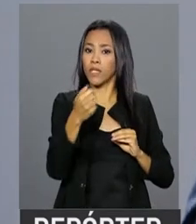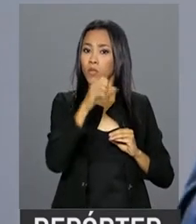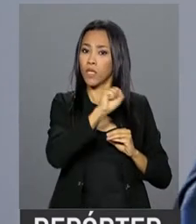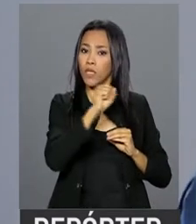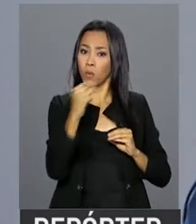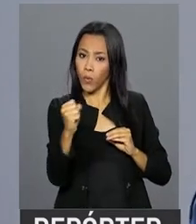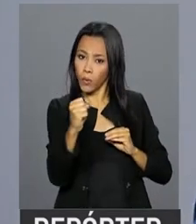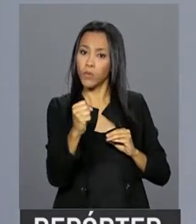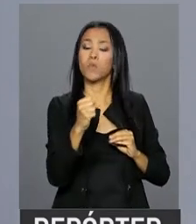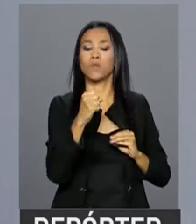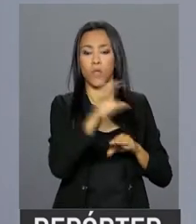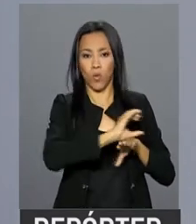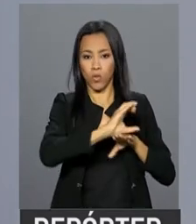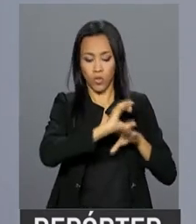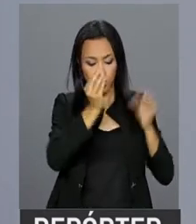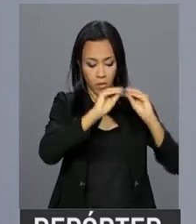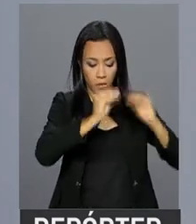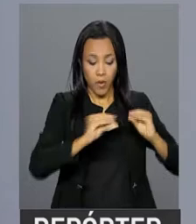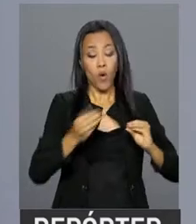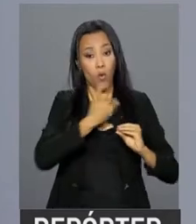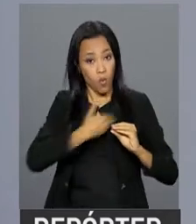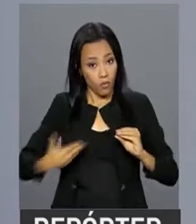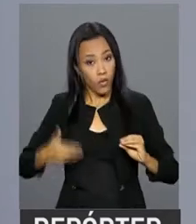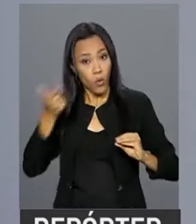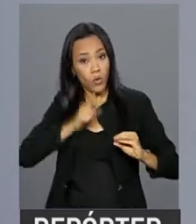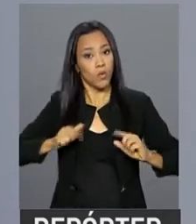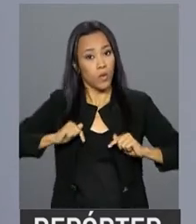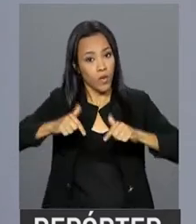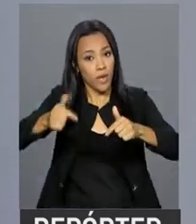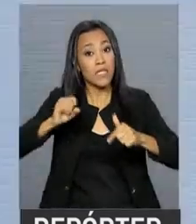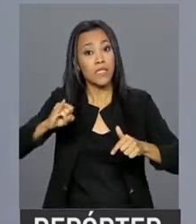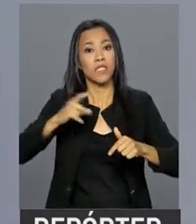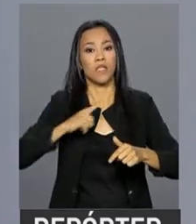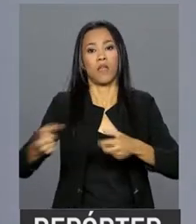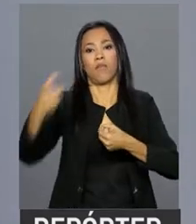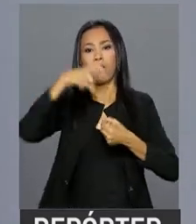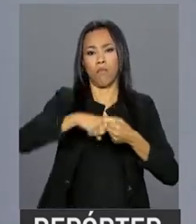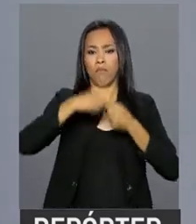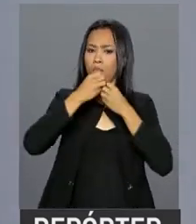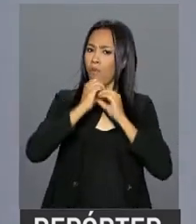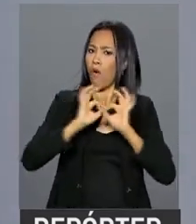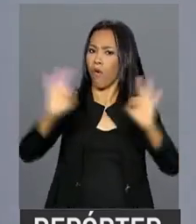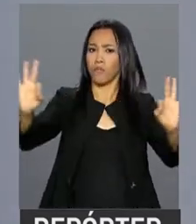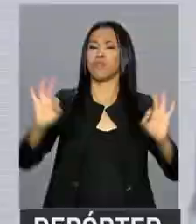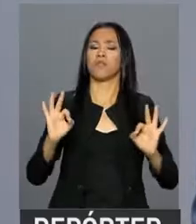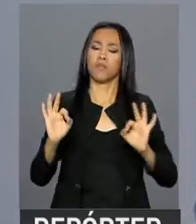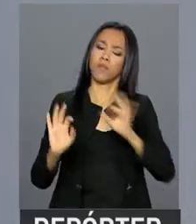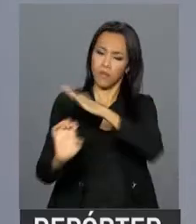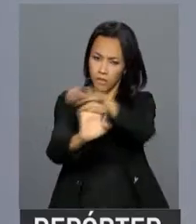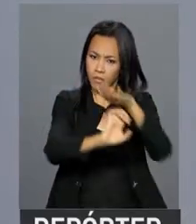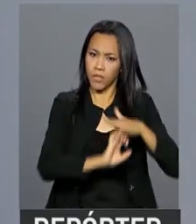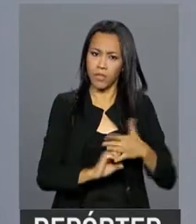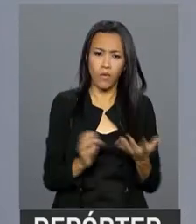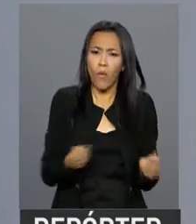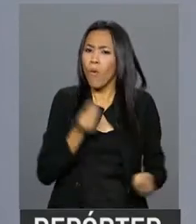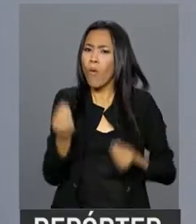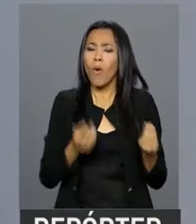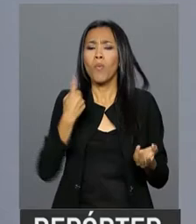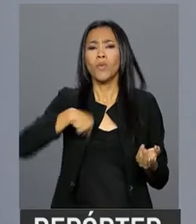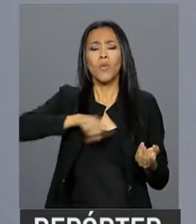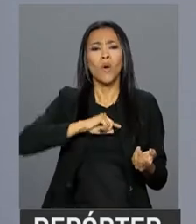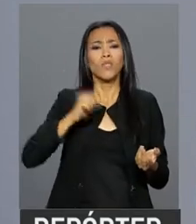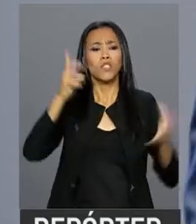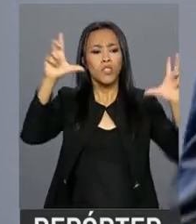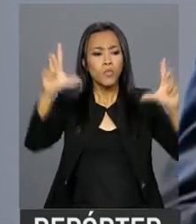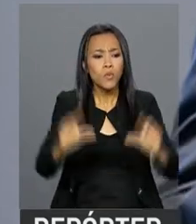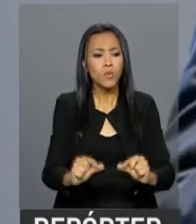só consegue produzir adequadamente se tiver uma boa parceria com a iniciativa privada. Como é que nós podemos combater o